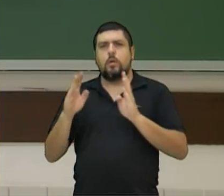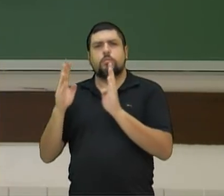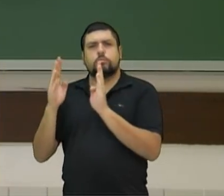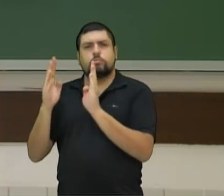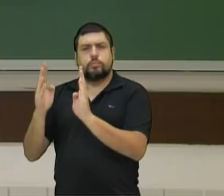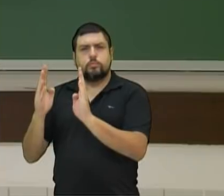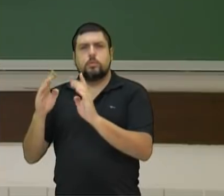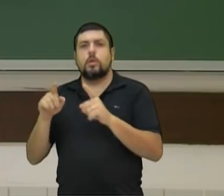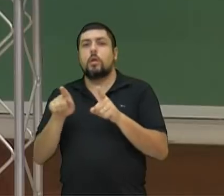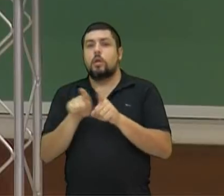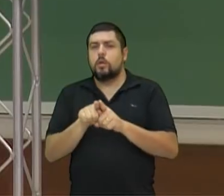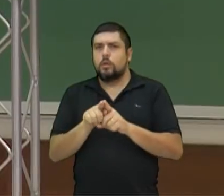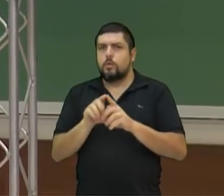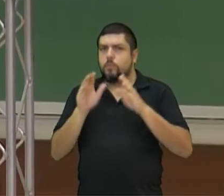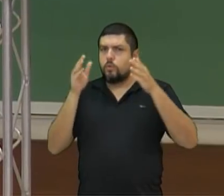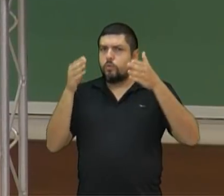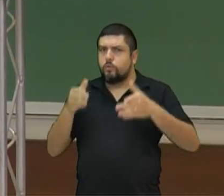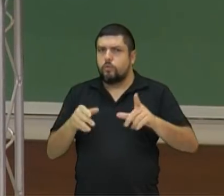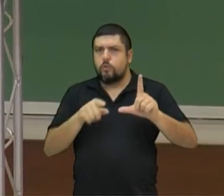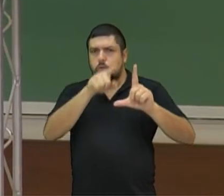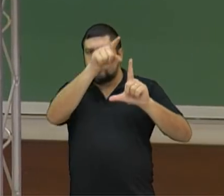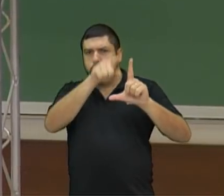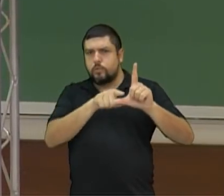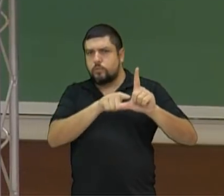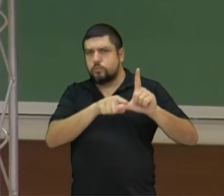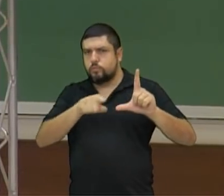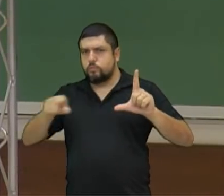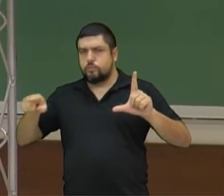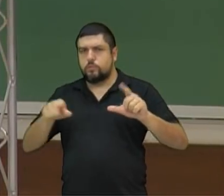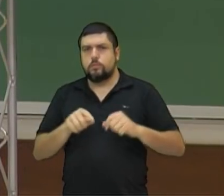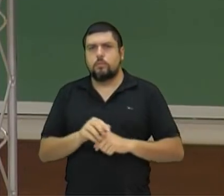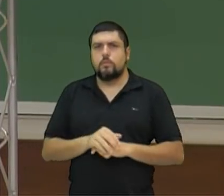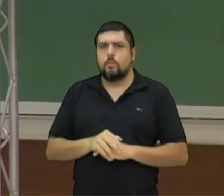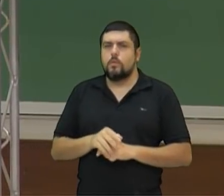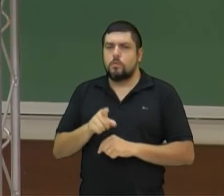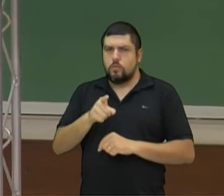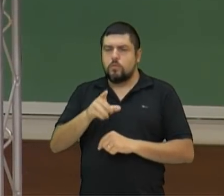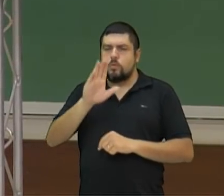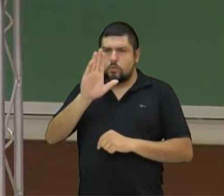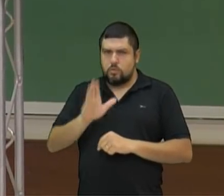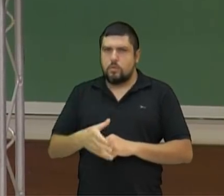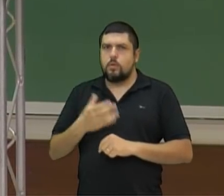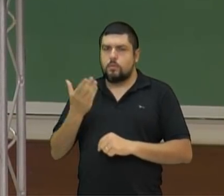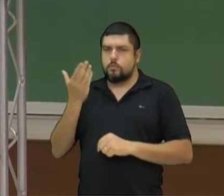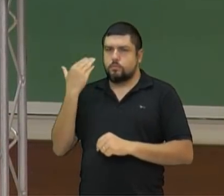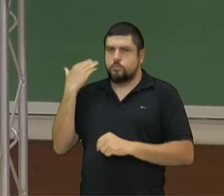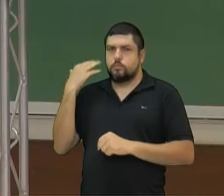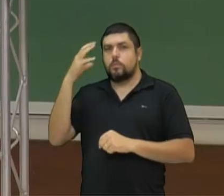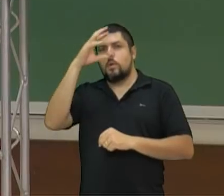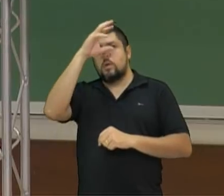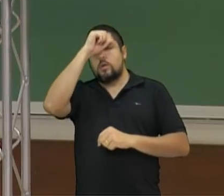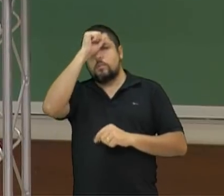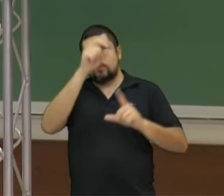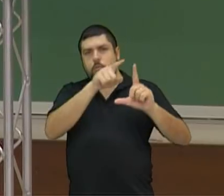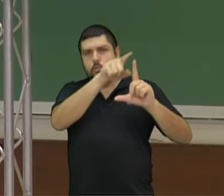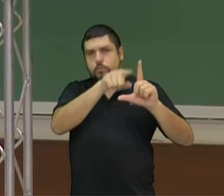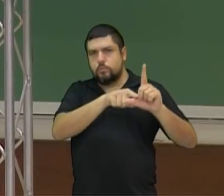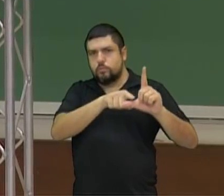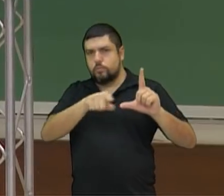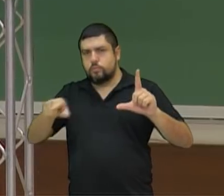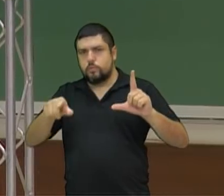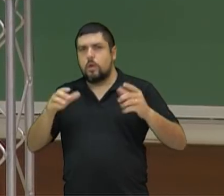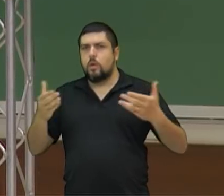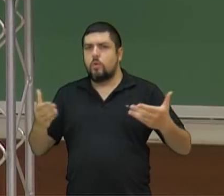bastante no gráfico, legal? Você já teve aula de funções modulares anteriormente também, então hoje vai ser uma retomada,